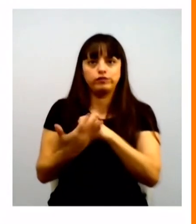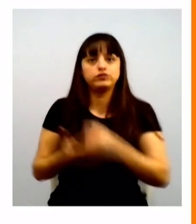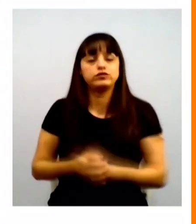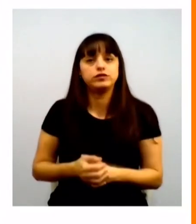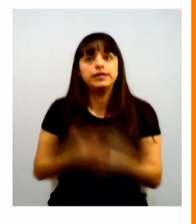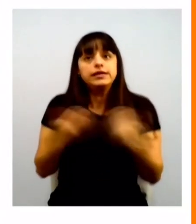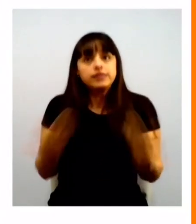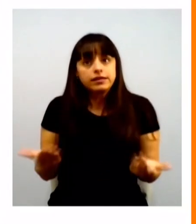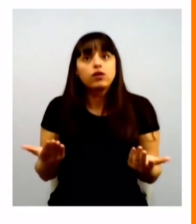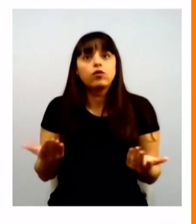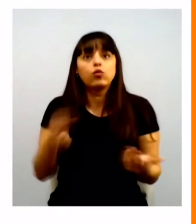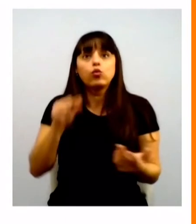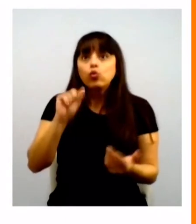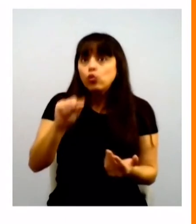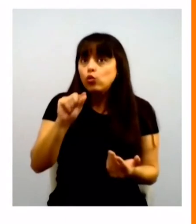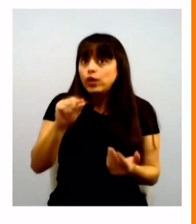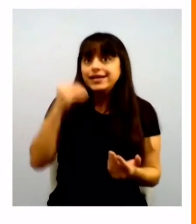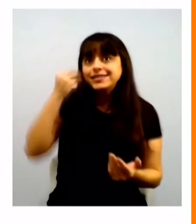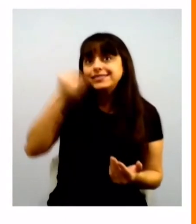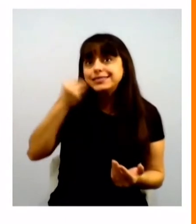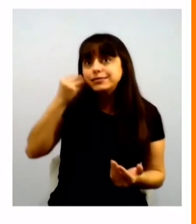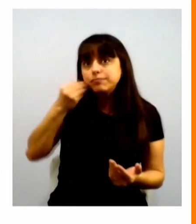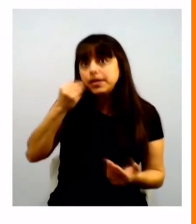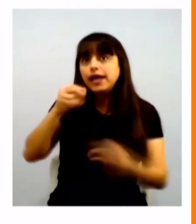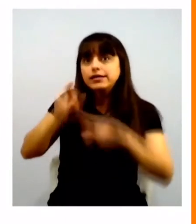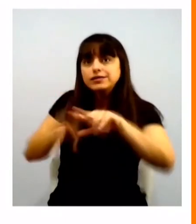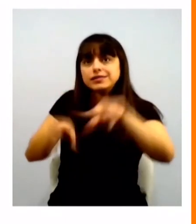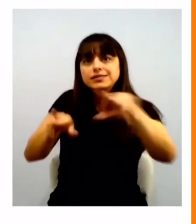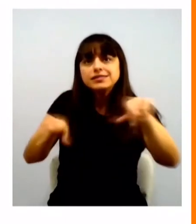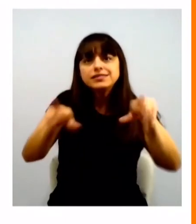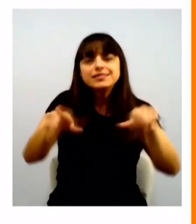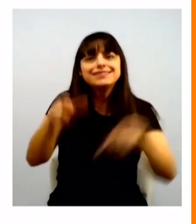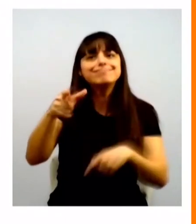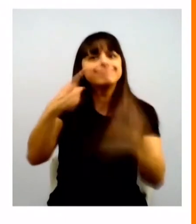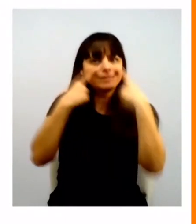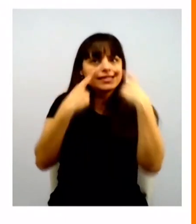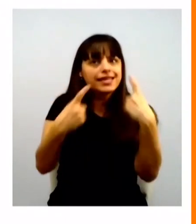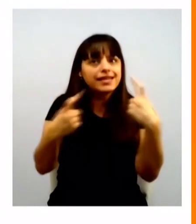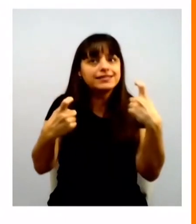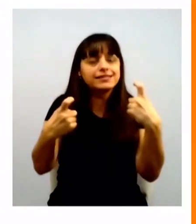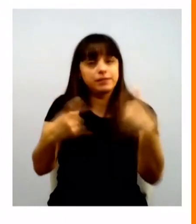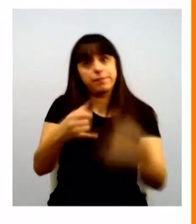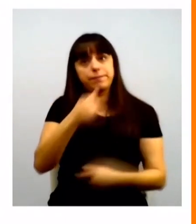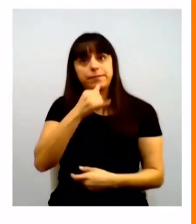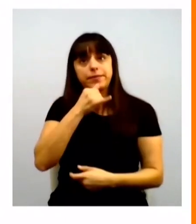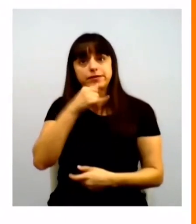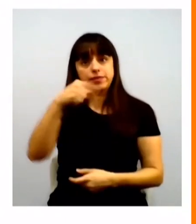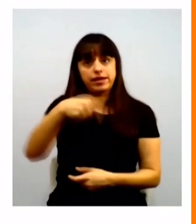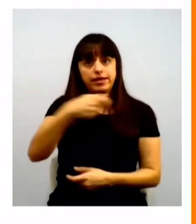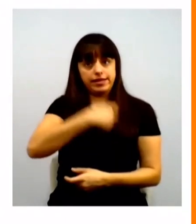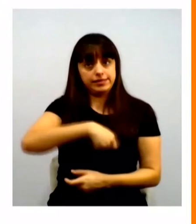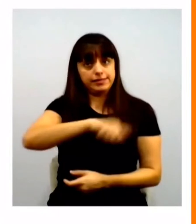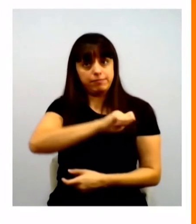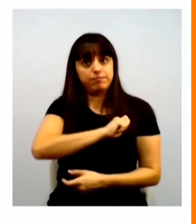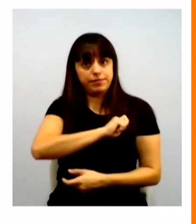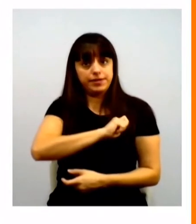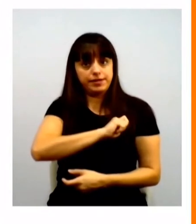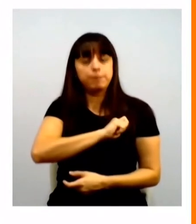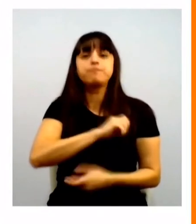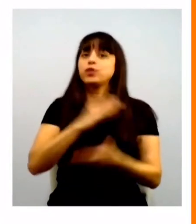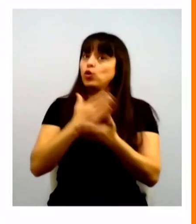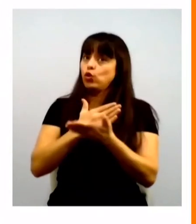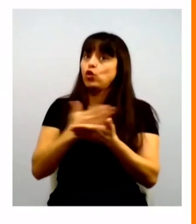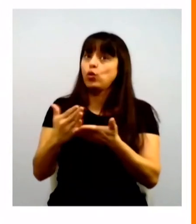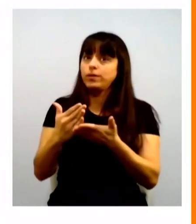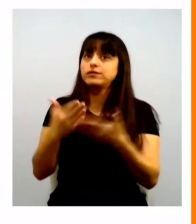práticas e experiências muito interessantes. Aqui na España se começaram a abrir os museus,